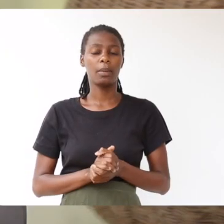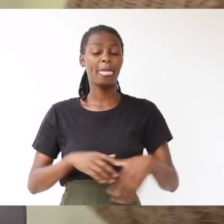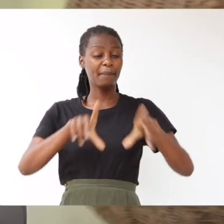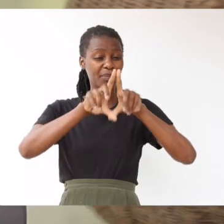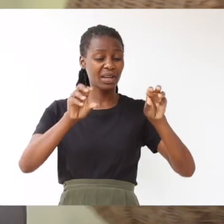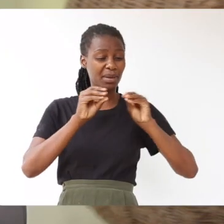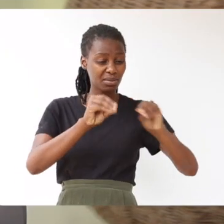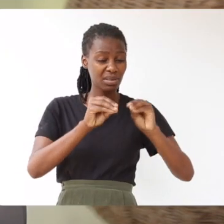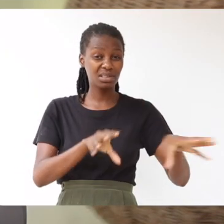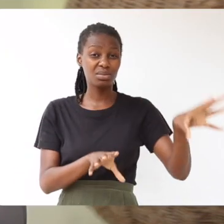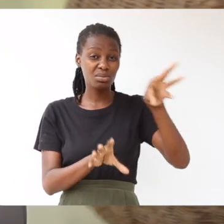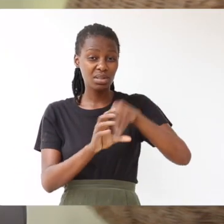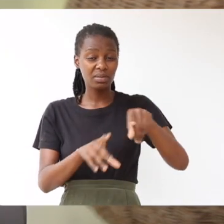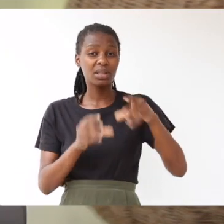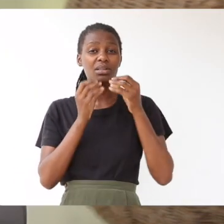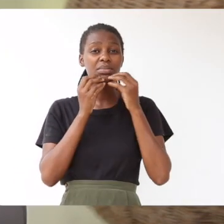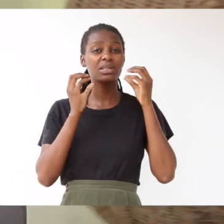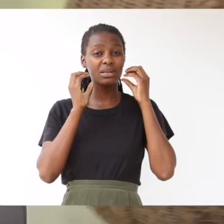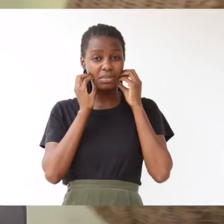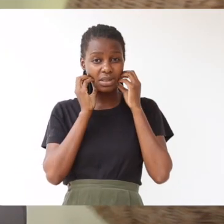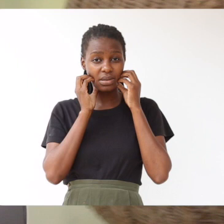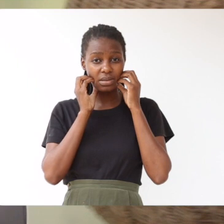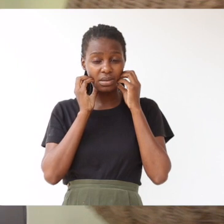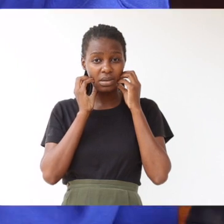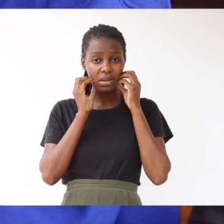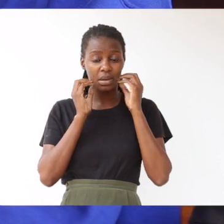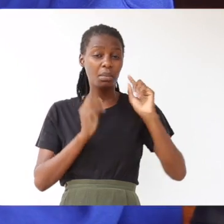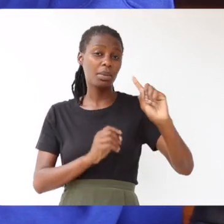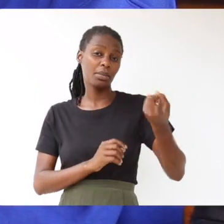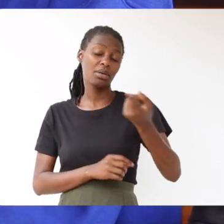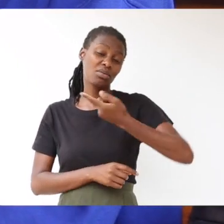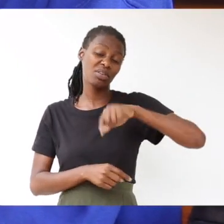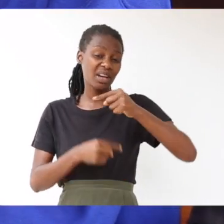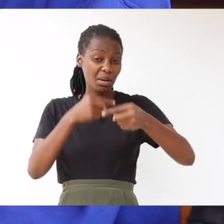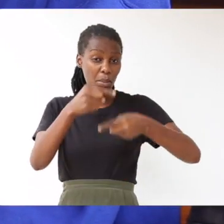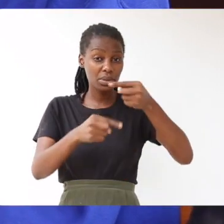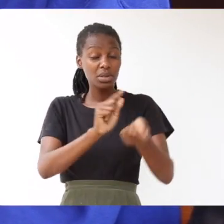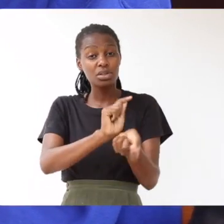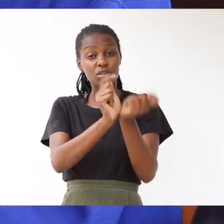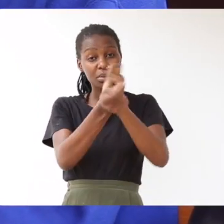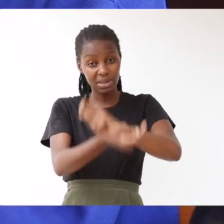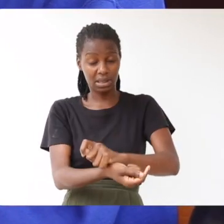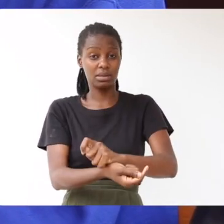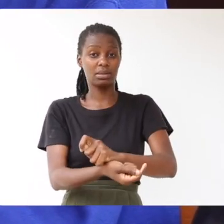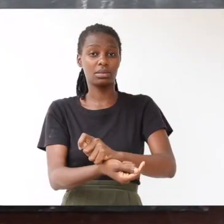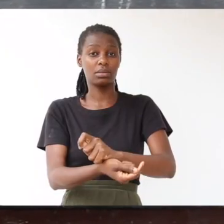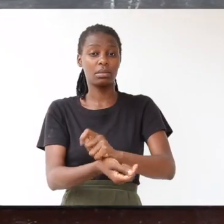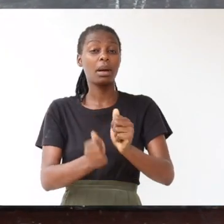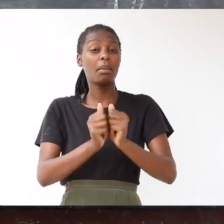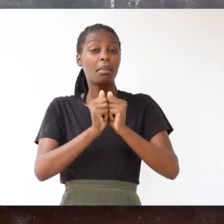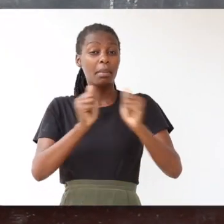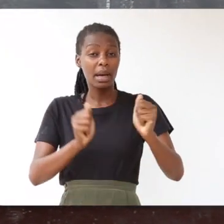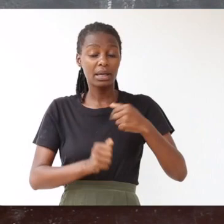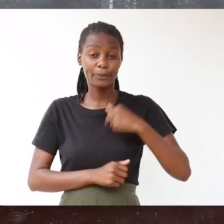inclusiva em Moçambique, creio que primeiro estamos a falar de processos de mudanças e transformação,